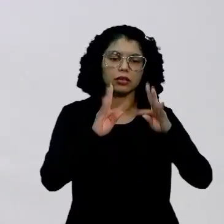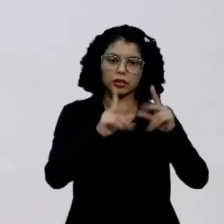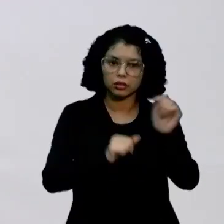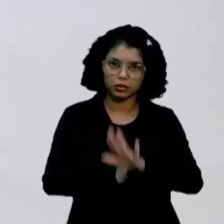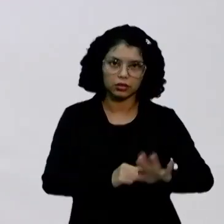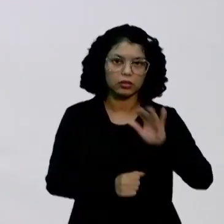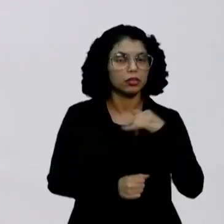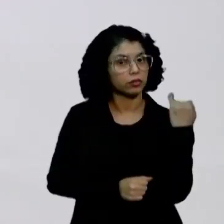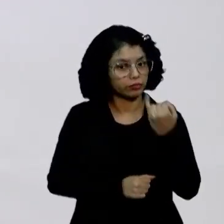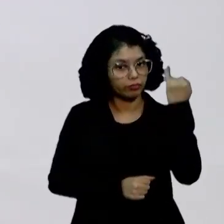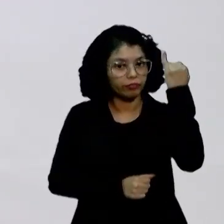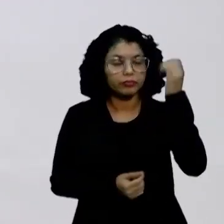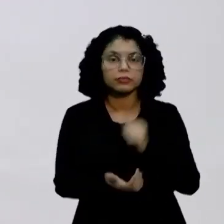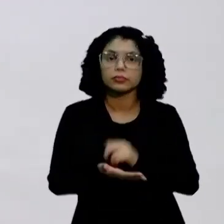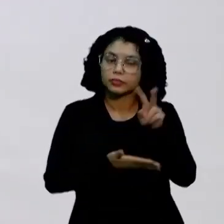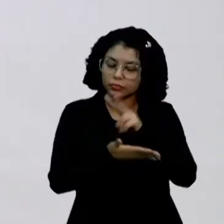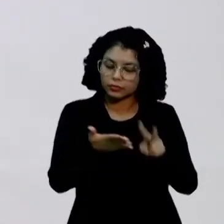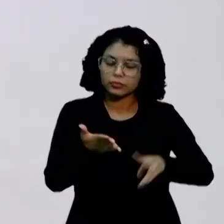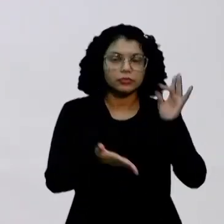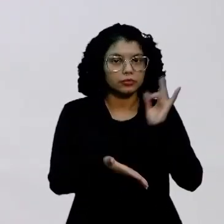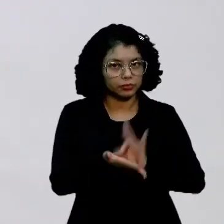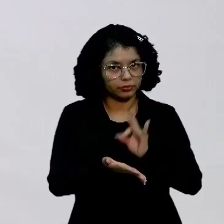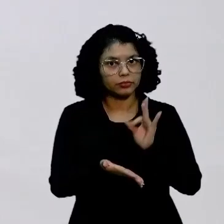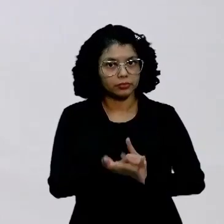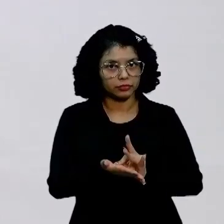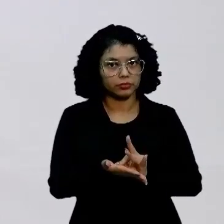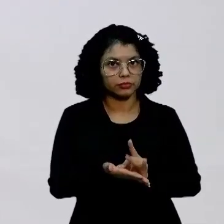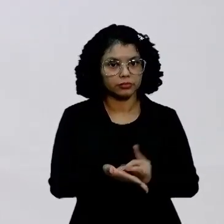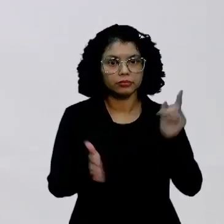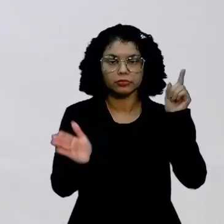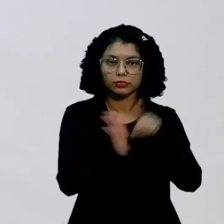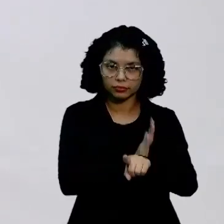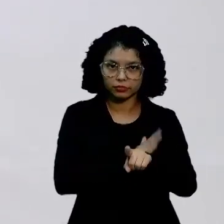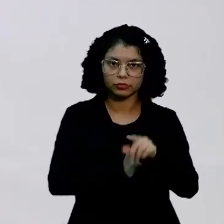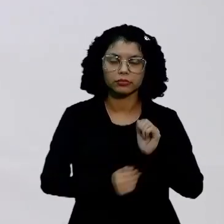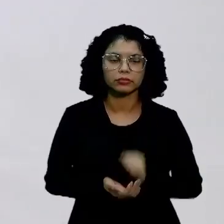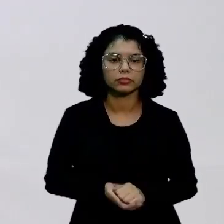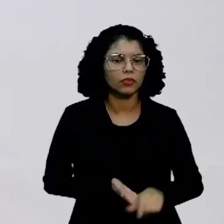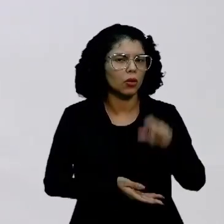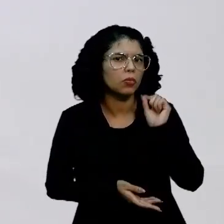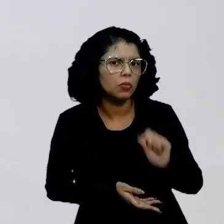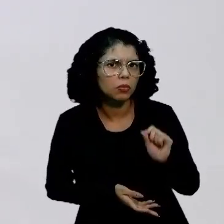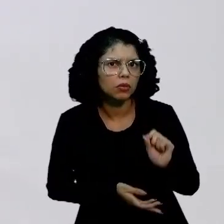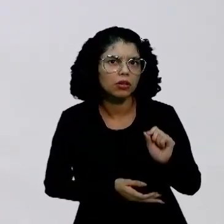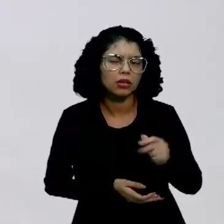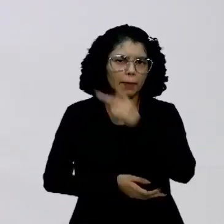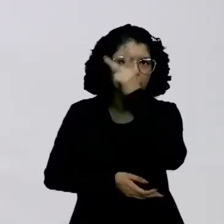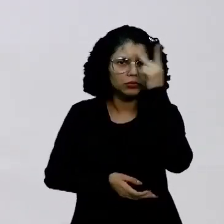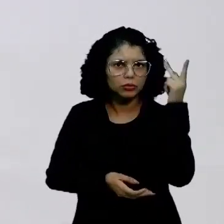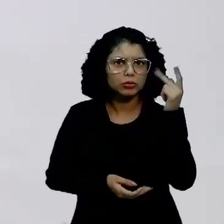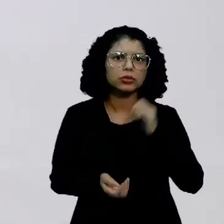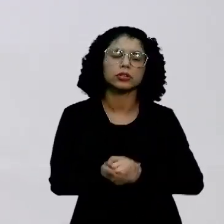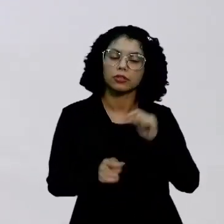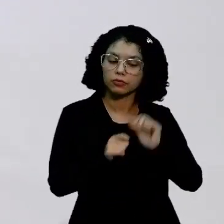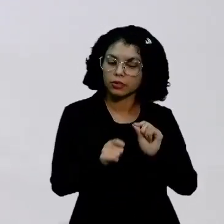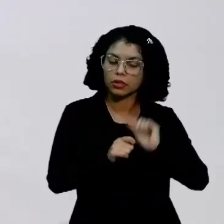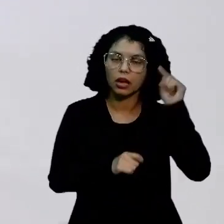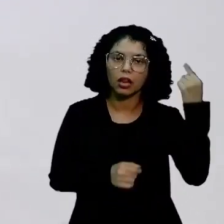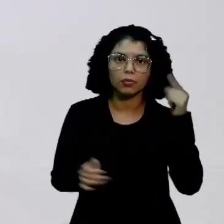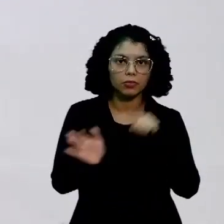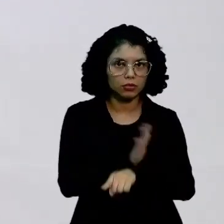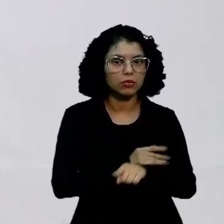Então, é importante que eu leia, de fato, a pergunta, quer dizer, o que a pessoa que elaborou aquela